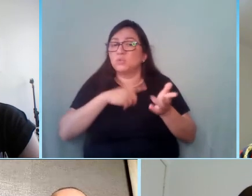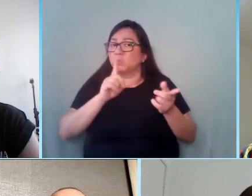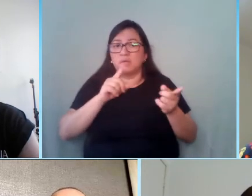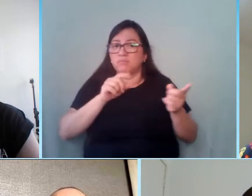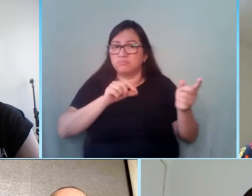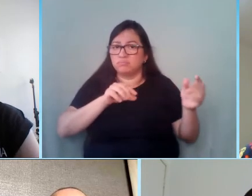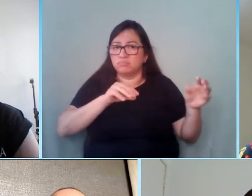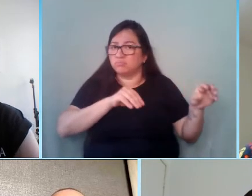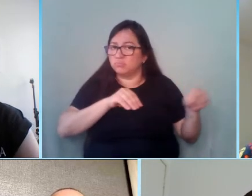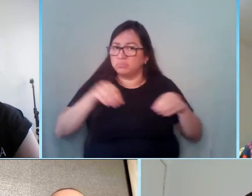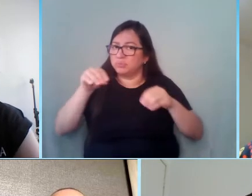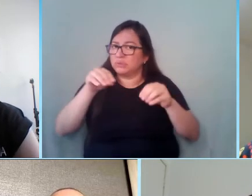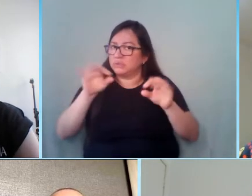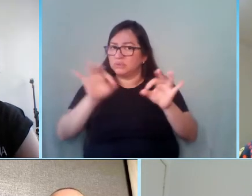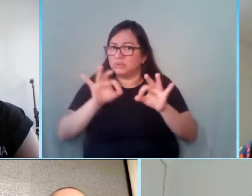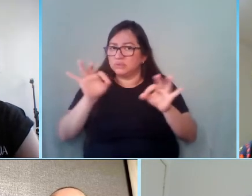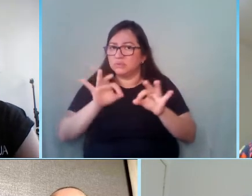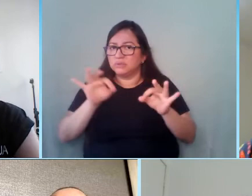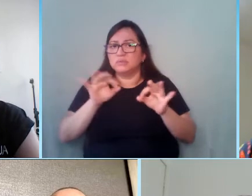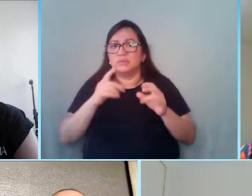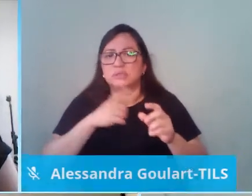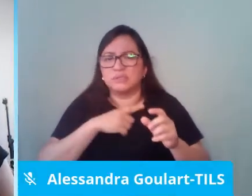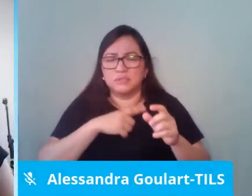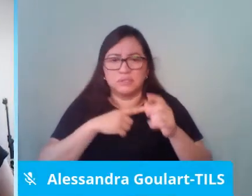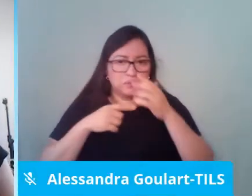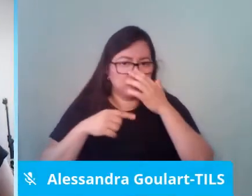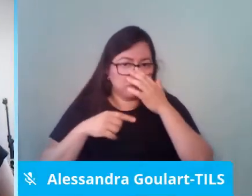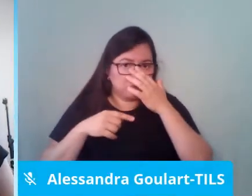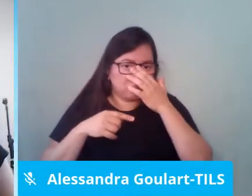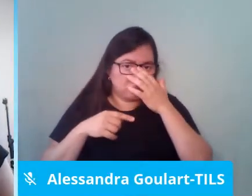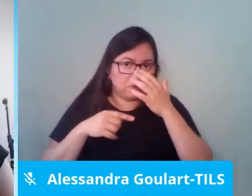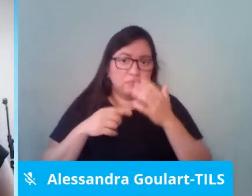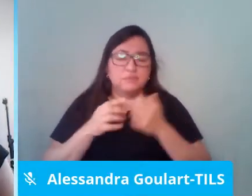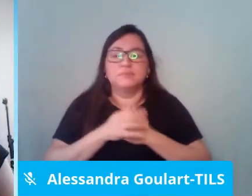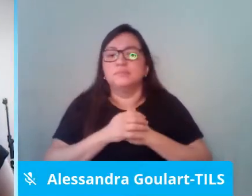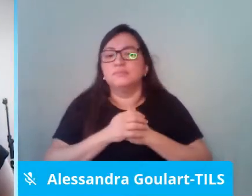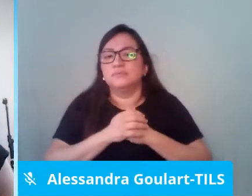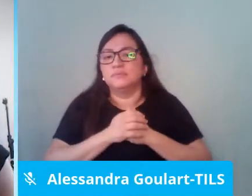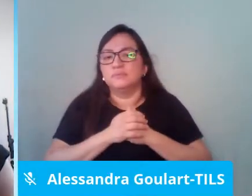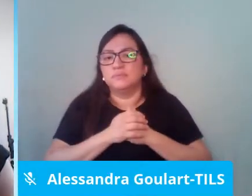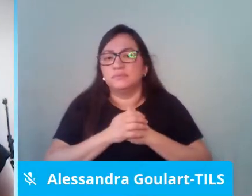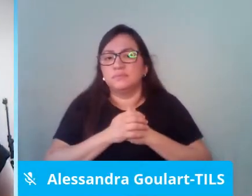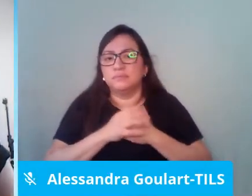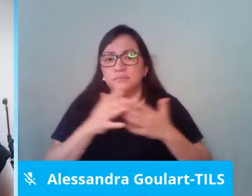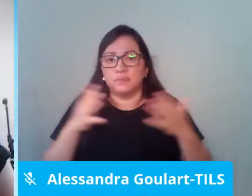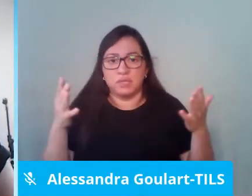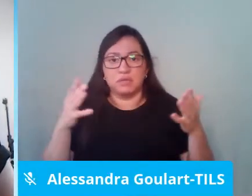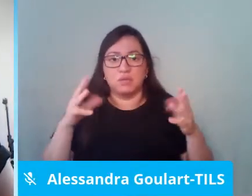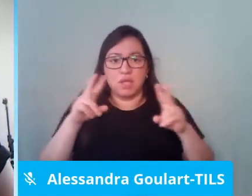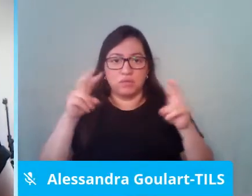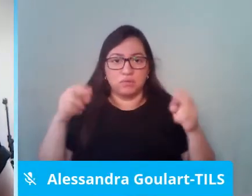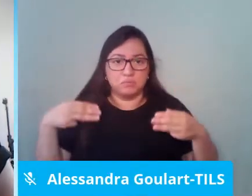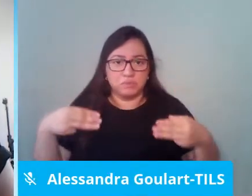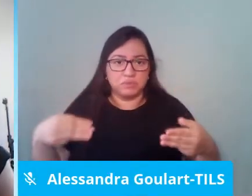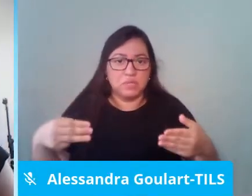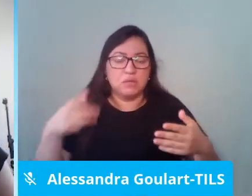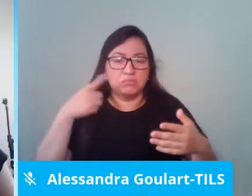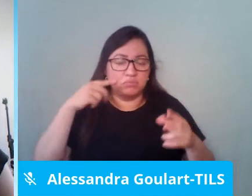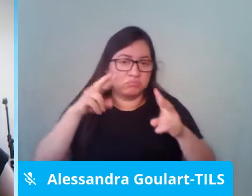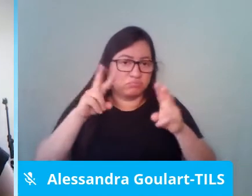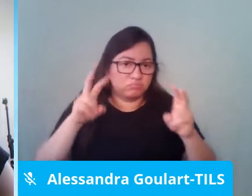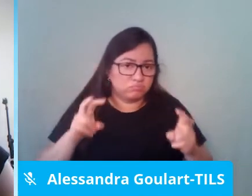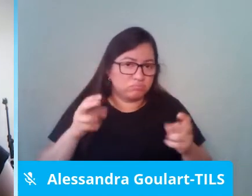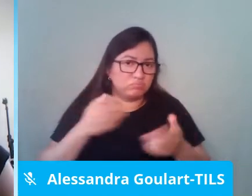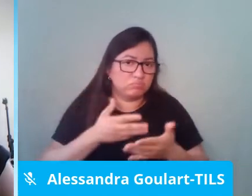início do pré-natal. Na verdade, o Previne Brasil é um novo programa do Ministério para pagamento